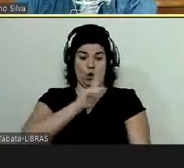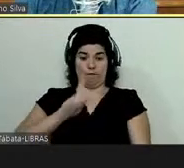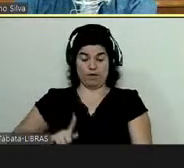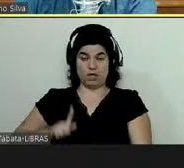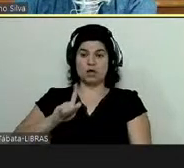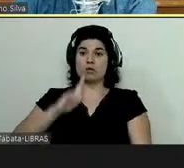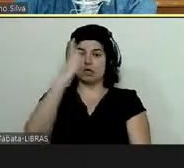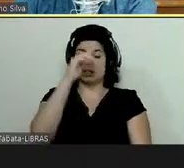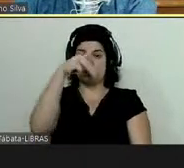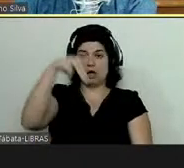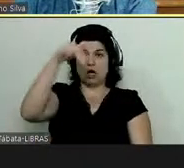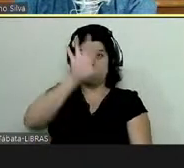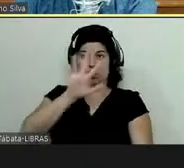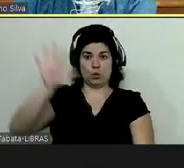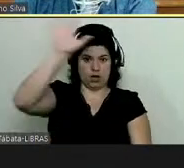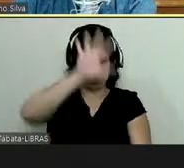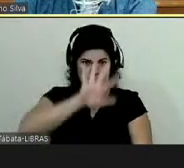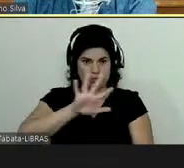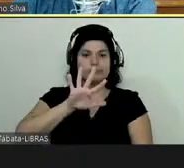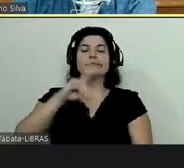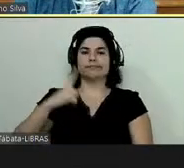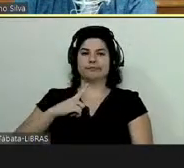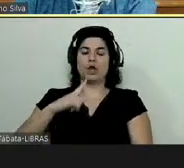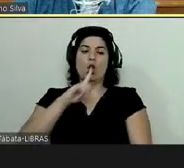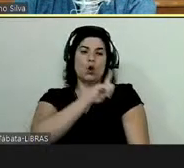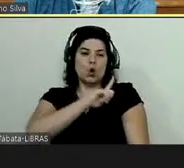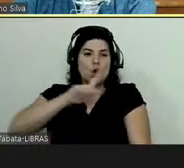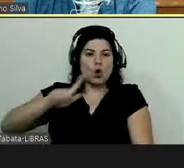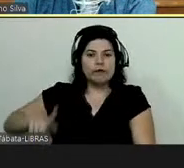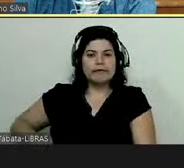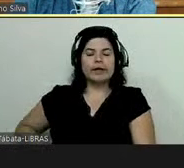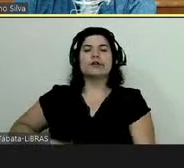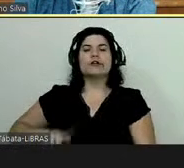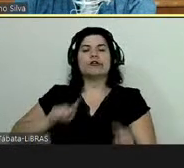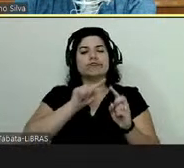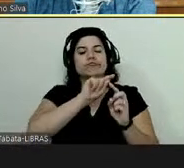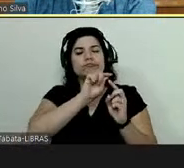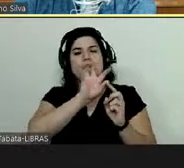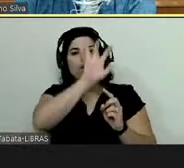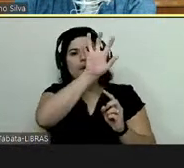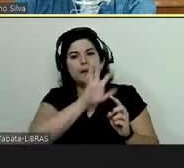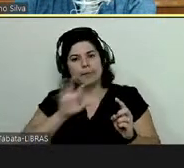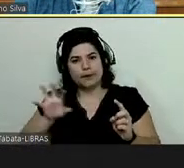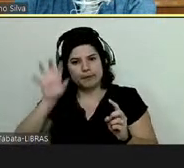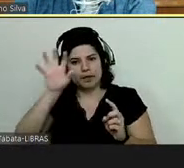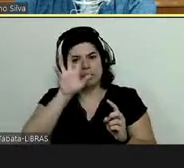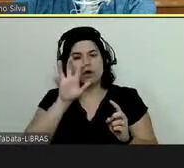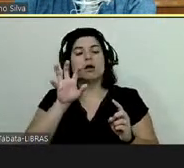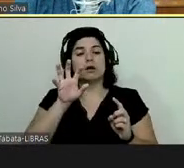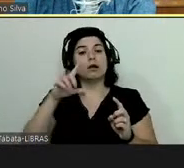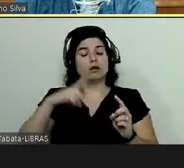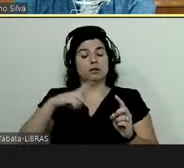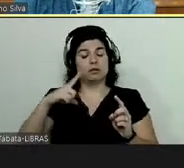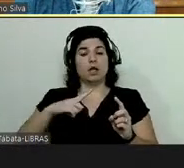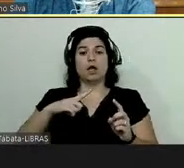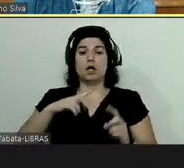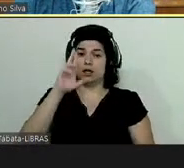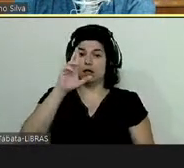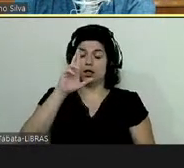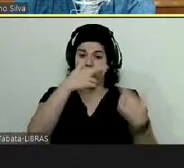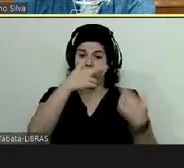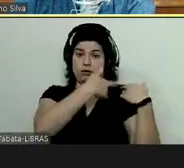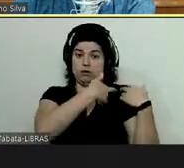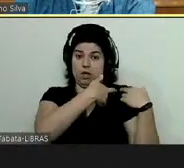nacional E aí governos subnacionais um governo subnacional responsável por um